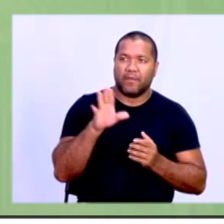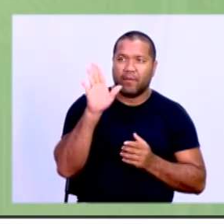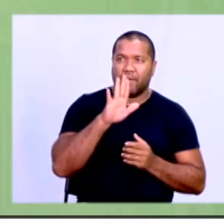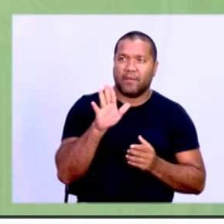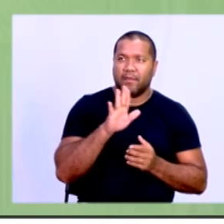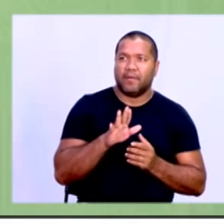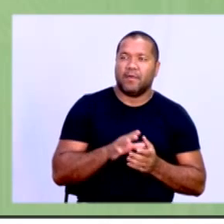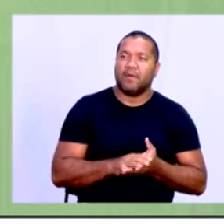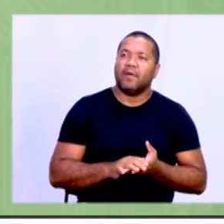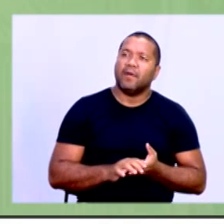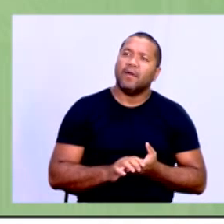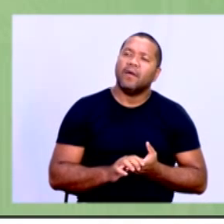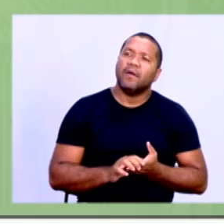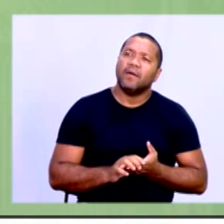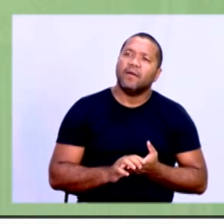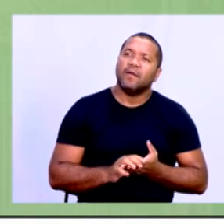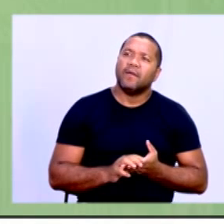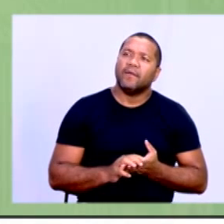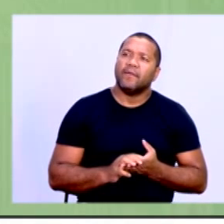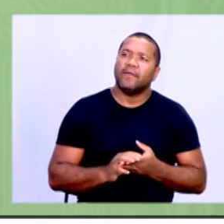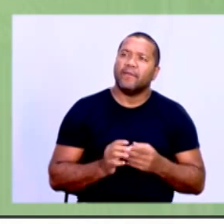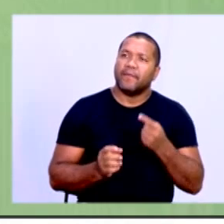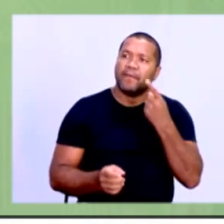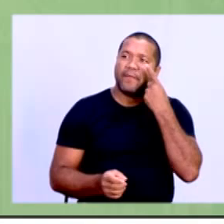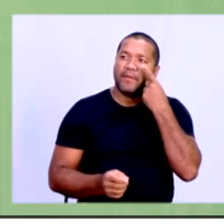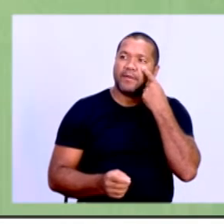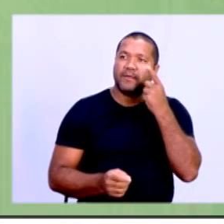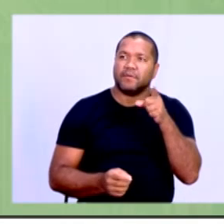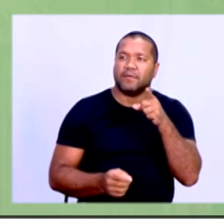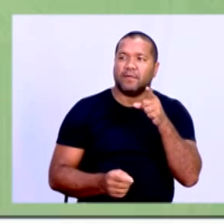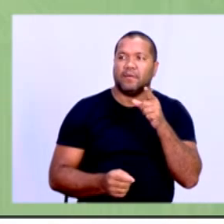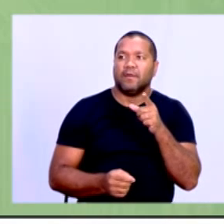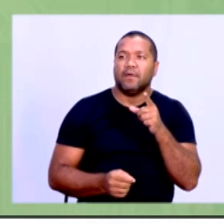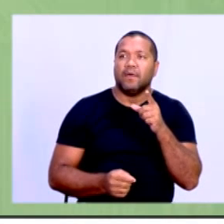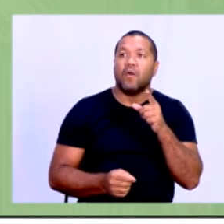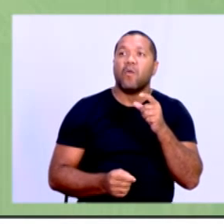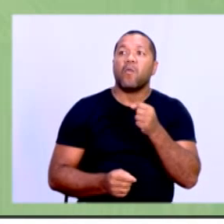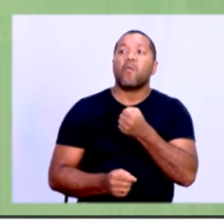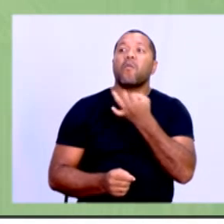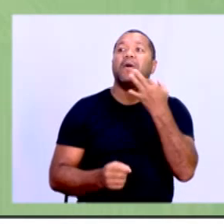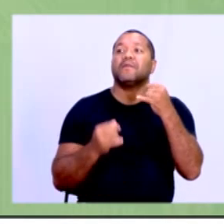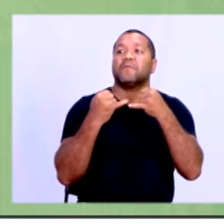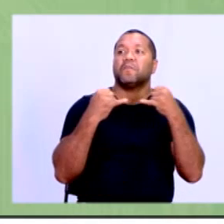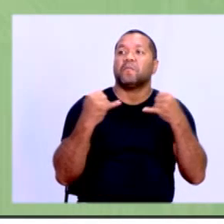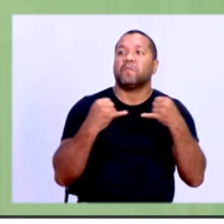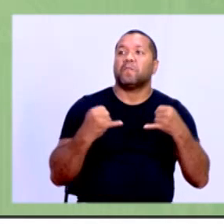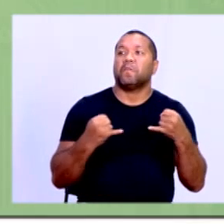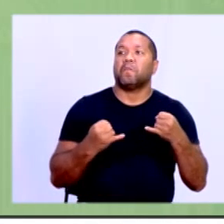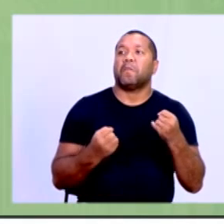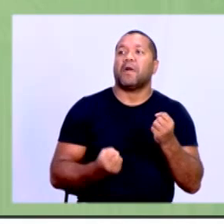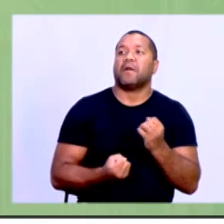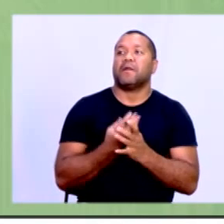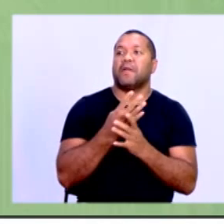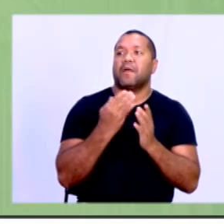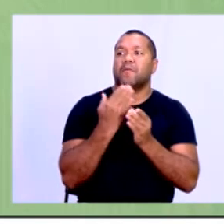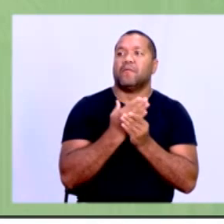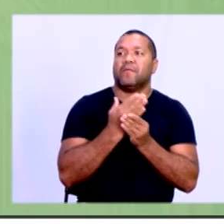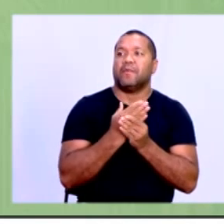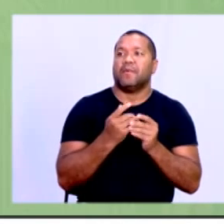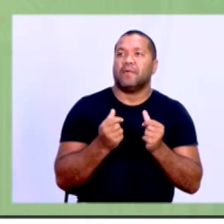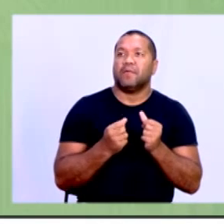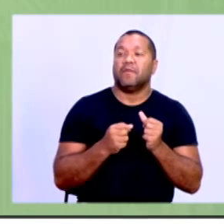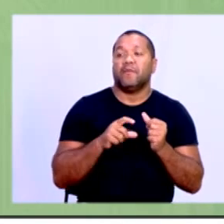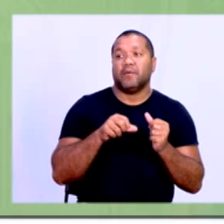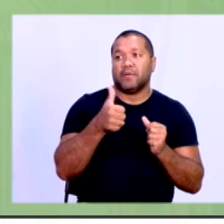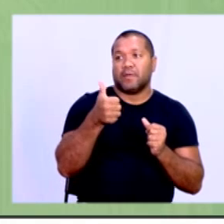para vocês, né? Olha só, vejam bem, quantas linhas eu tenho para criar um arquivo? Ó, aqui eu tenho